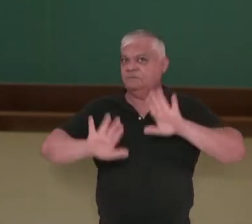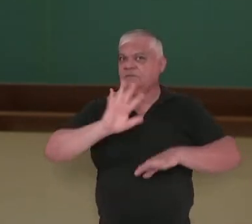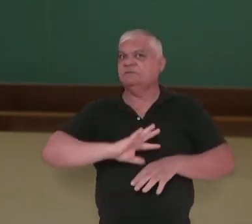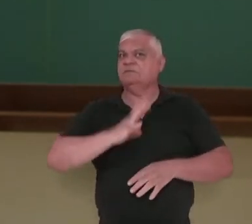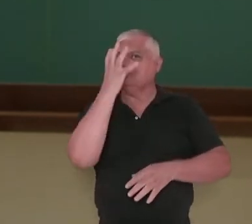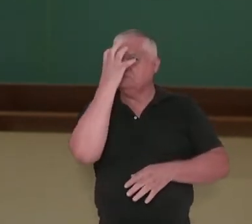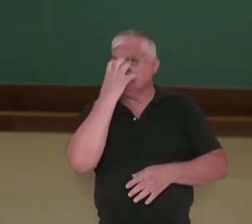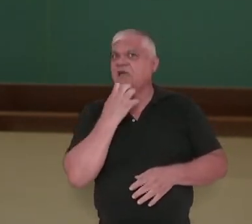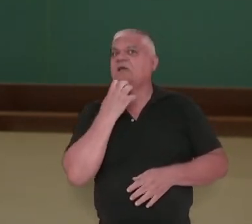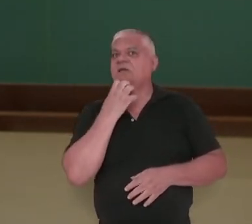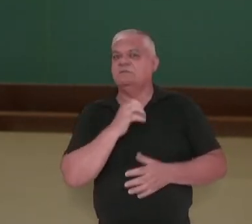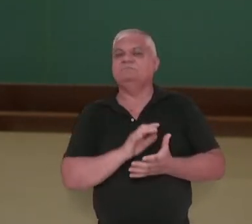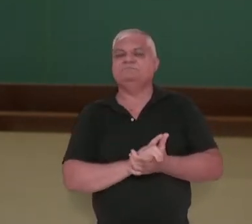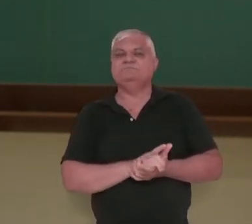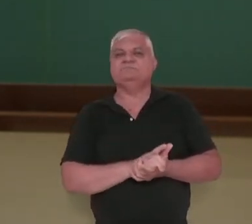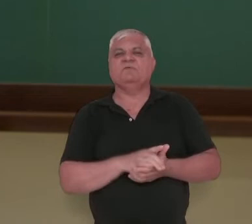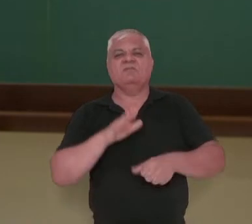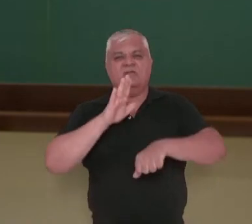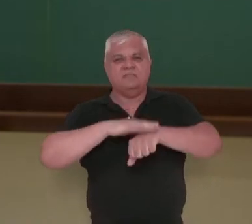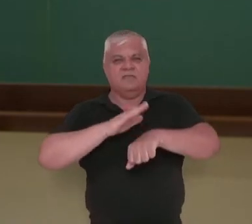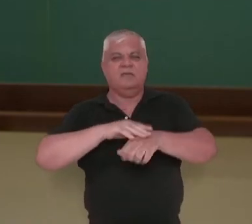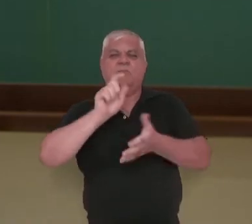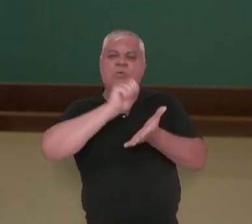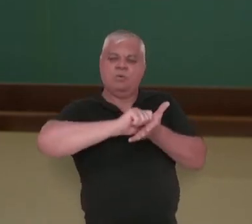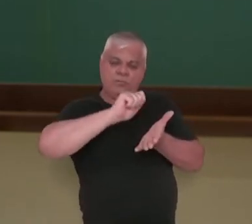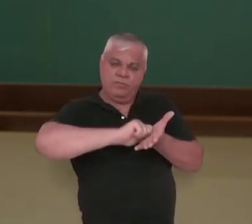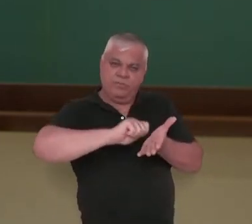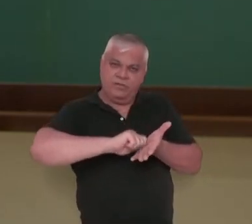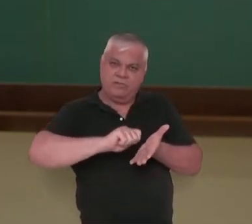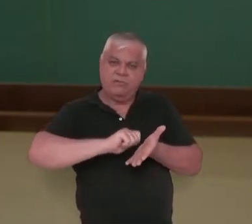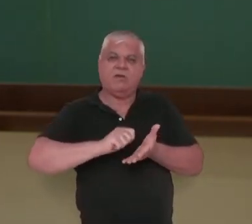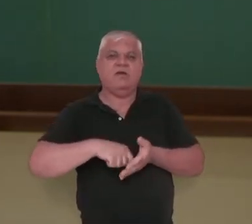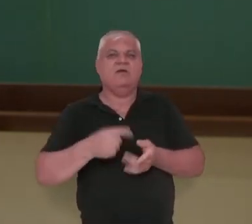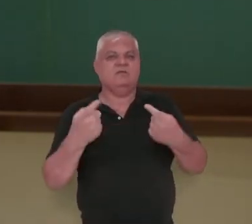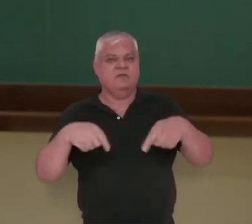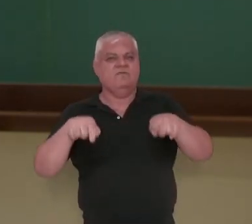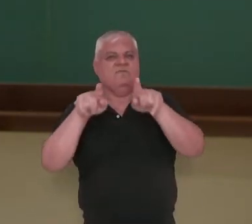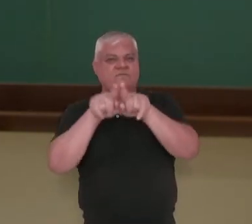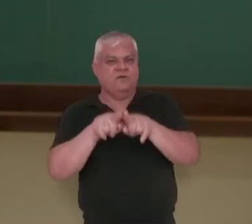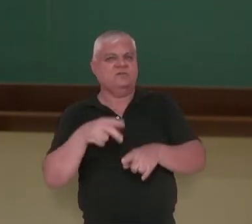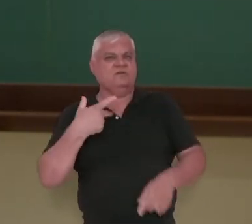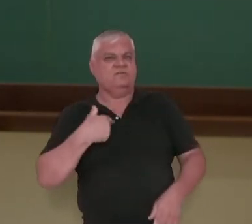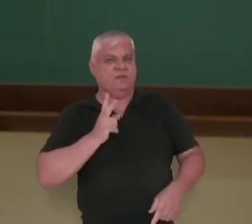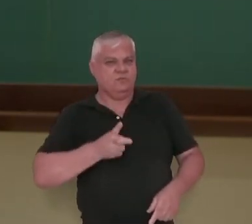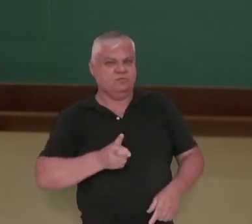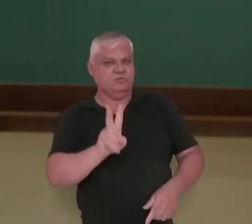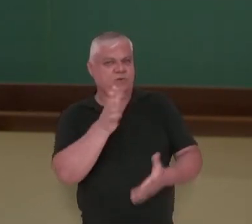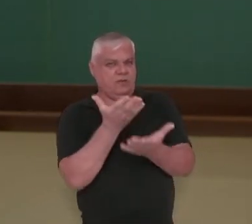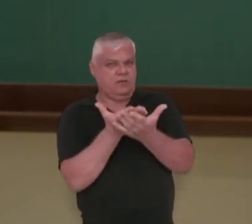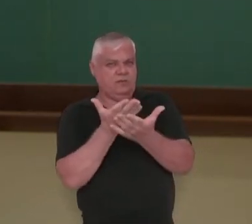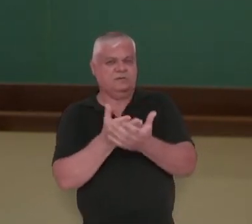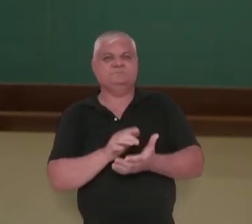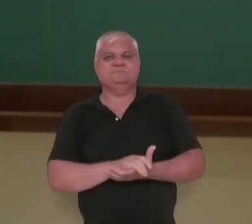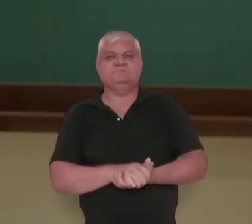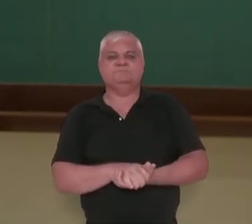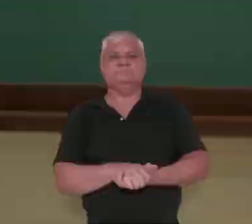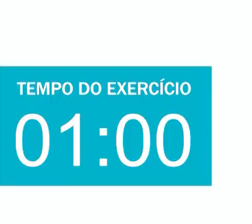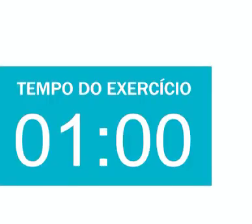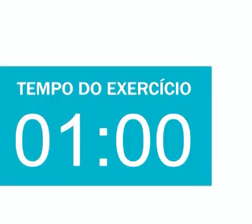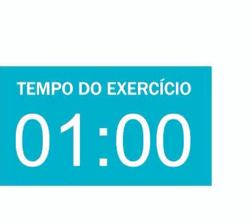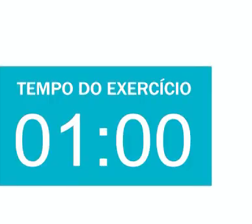seriedade quanto a ela. Então, eu vou dar um tempo para você anotar e eu já retorno para darmos continuidade até daqui a pouco.